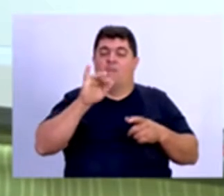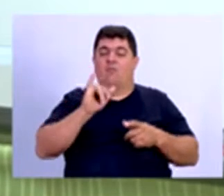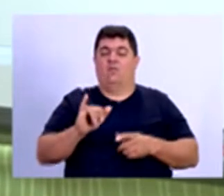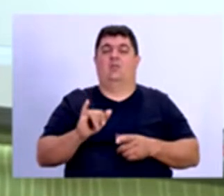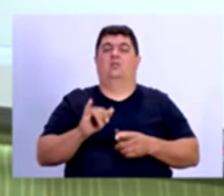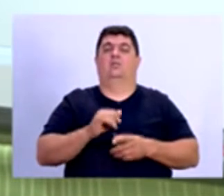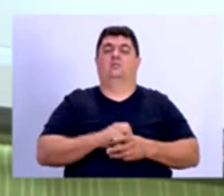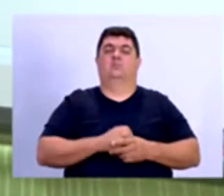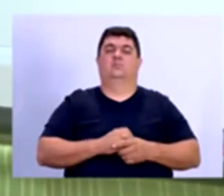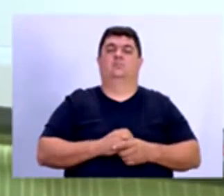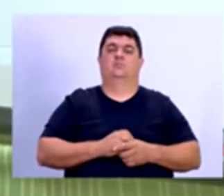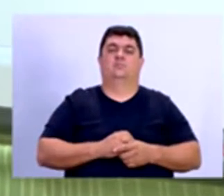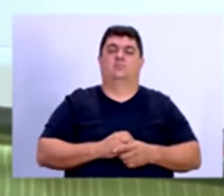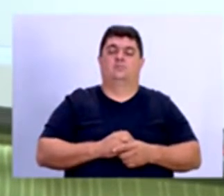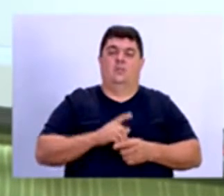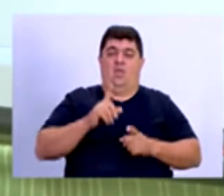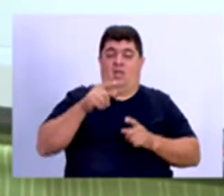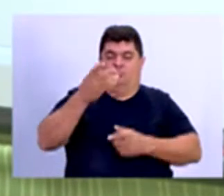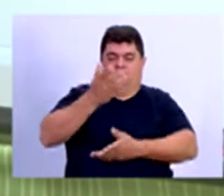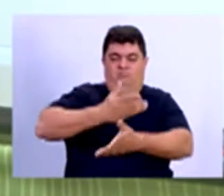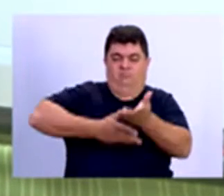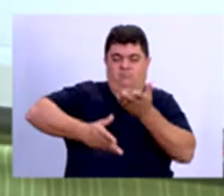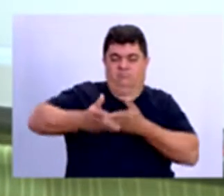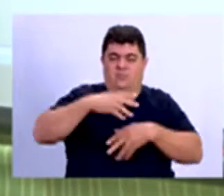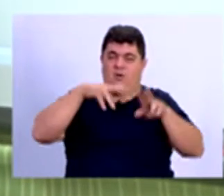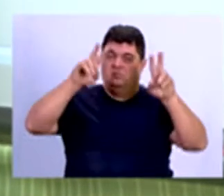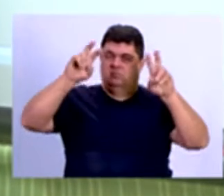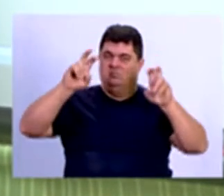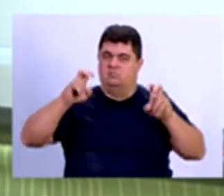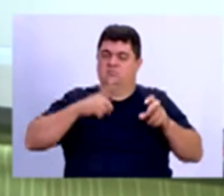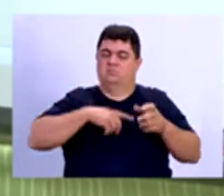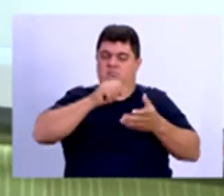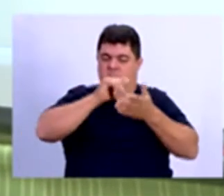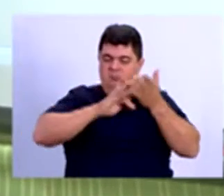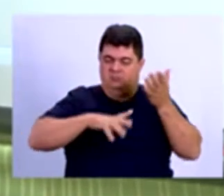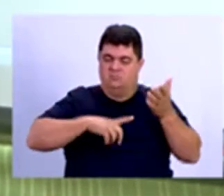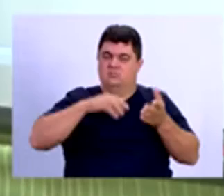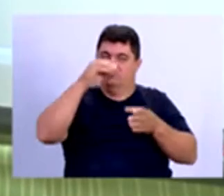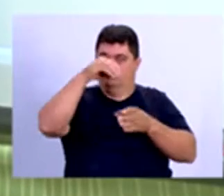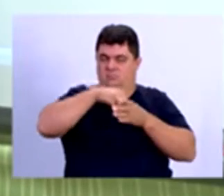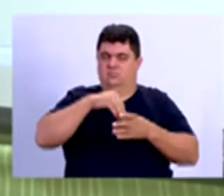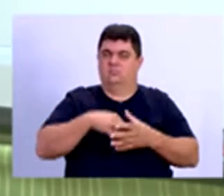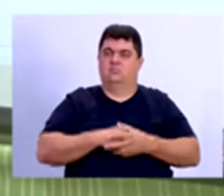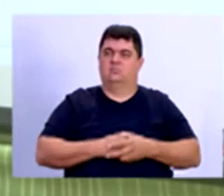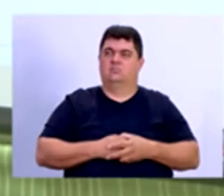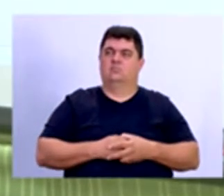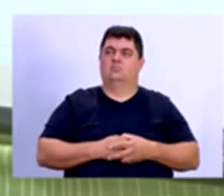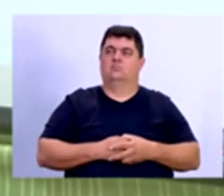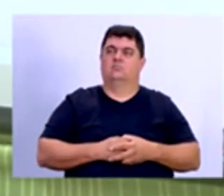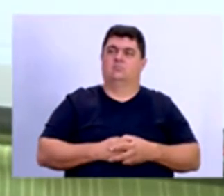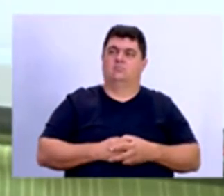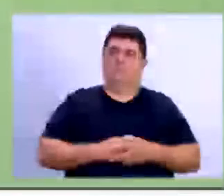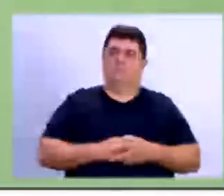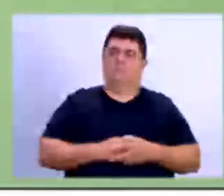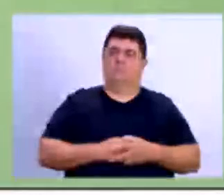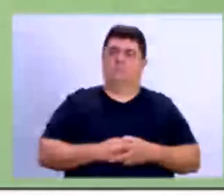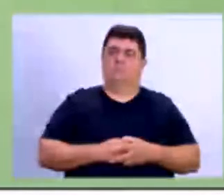da interatividade não são assuntos que você estará aprendendo a leitura do material didático